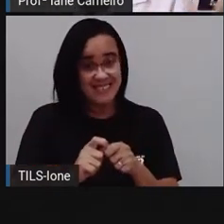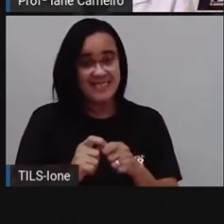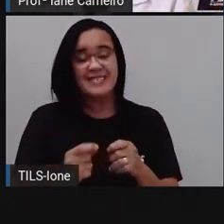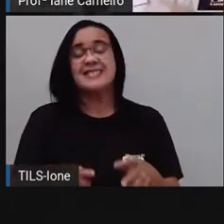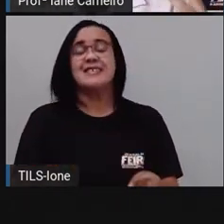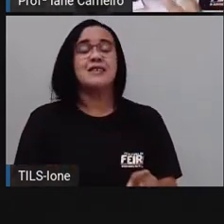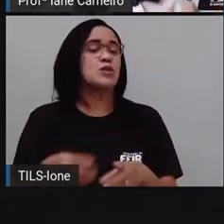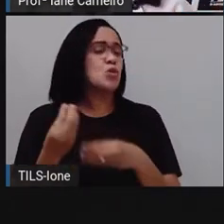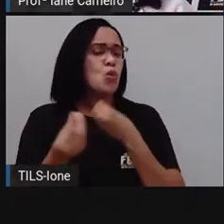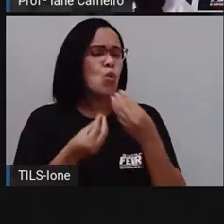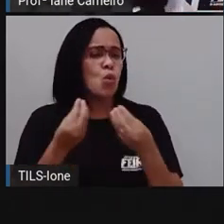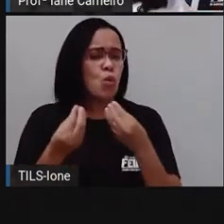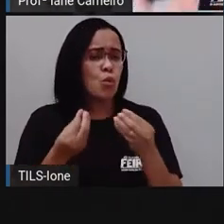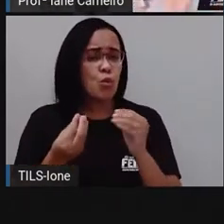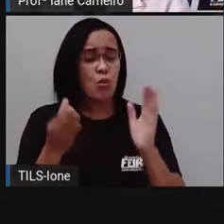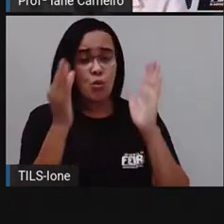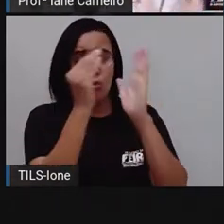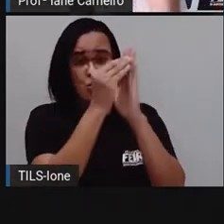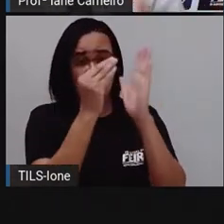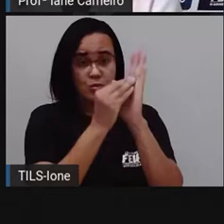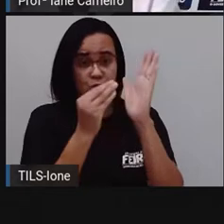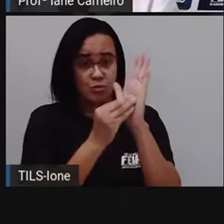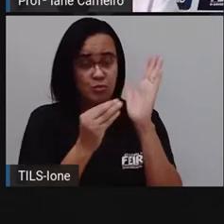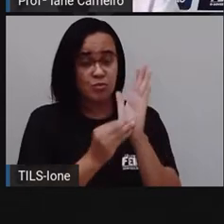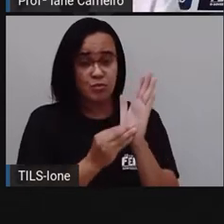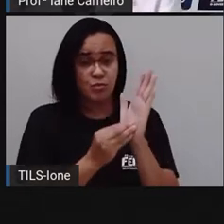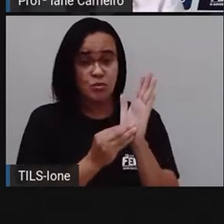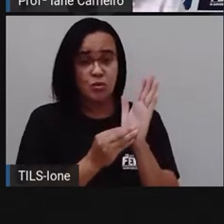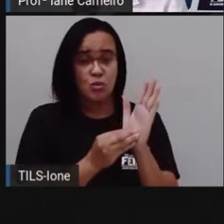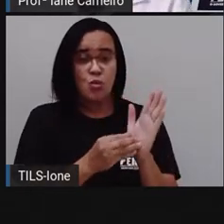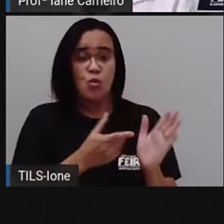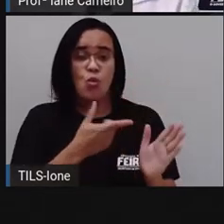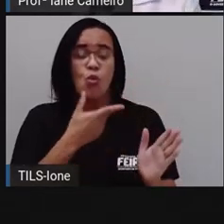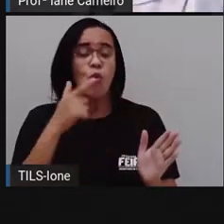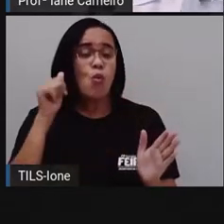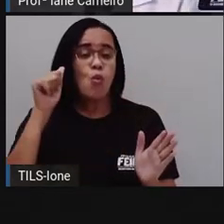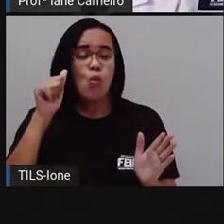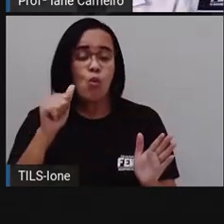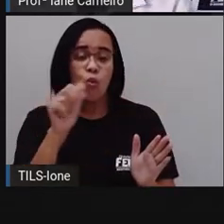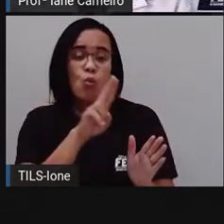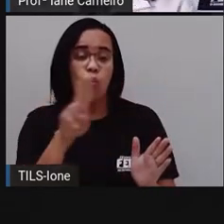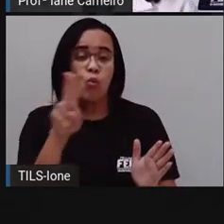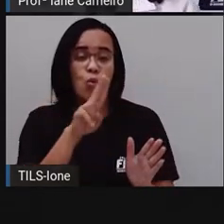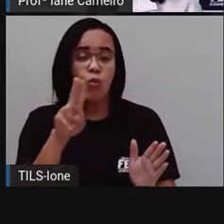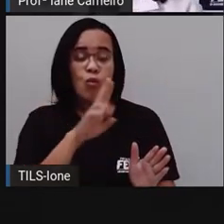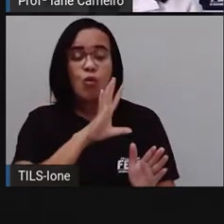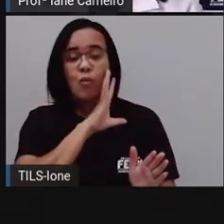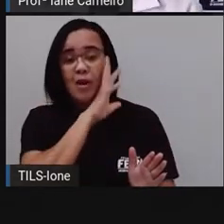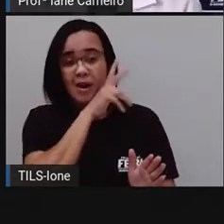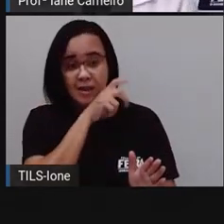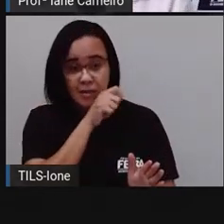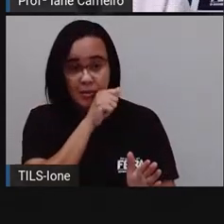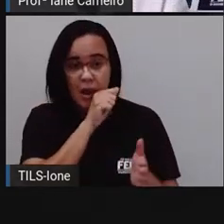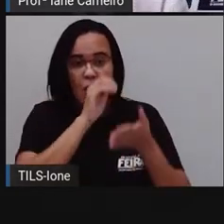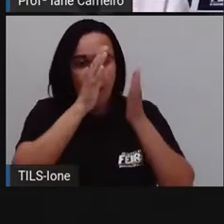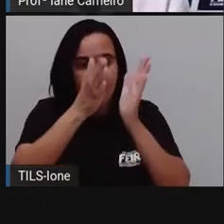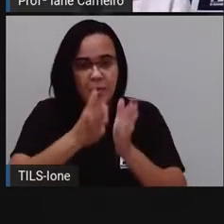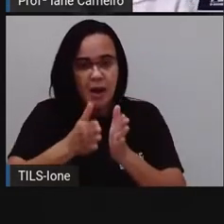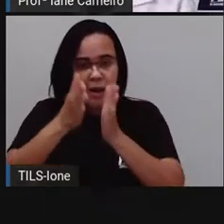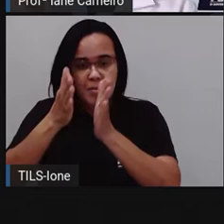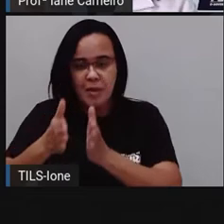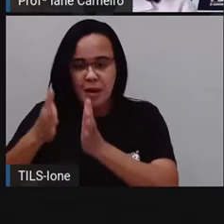colocar nomes dos animais em ordem alfabética, tá bom? Então, você pode ilustrar o seu bichodário com